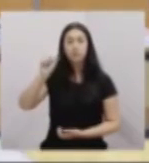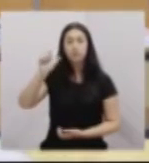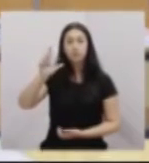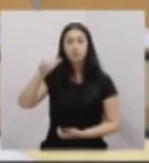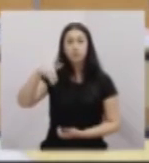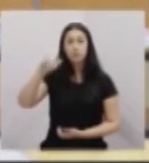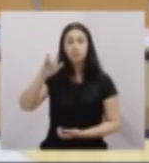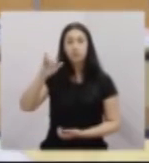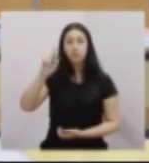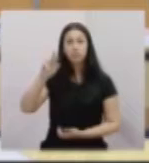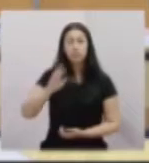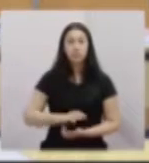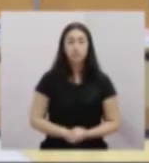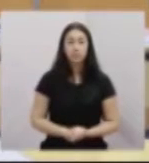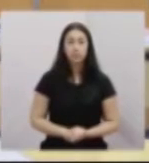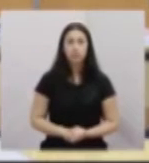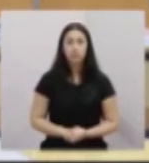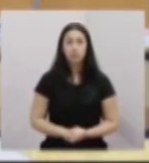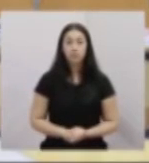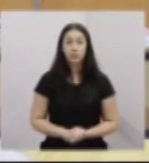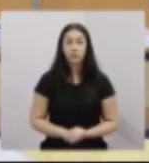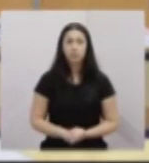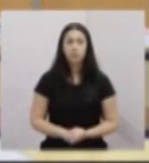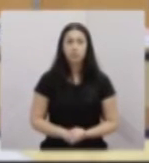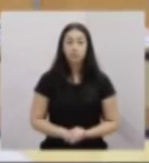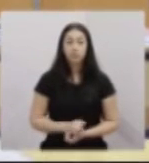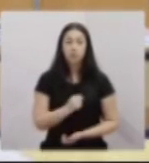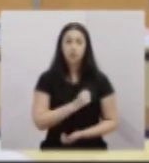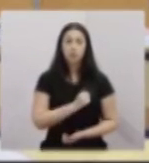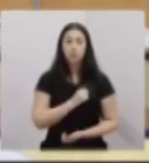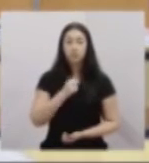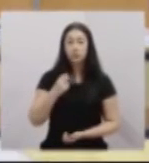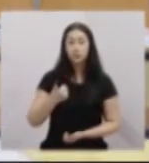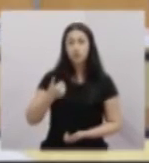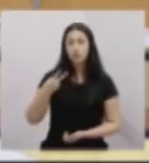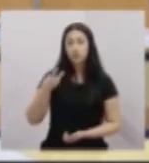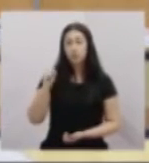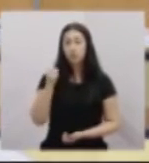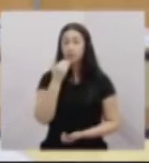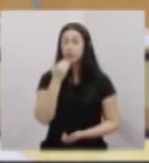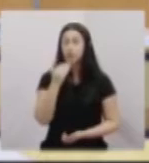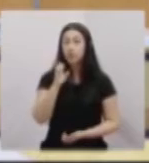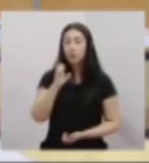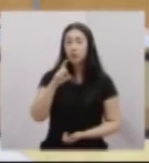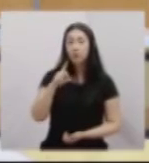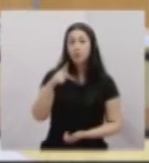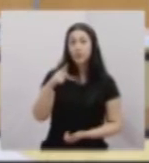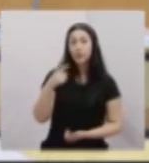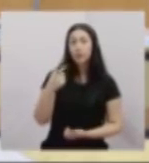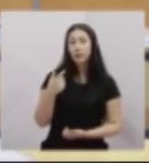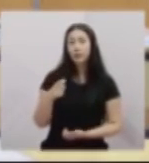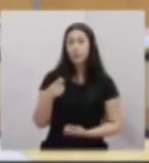Valmir Parque Meia Lua, requerimento 128 EDP, solicitando a troca de poste de madeira